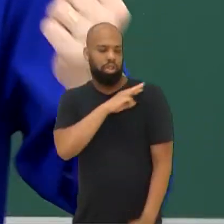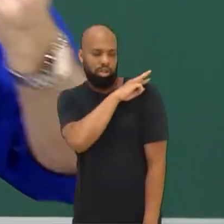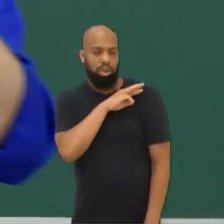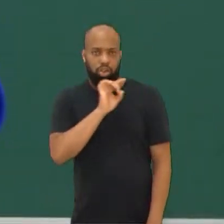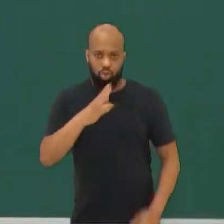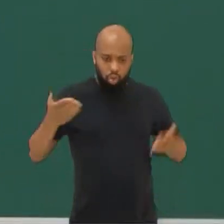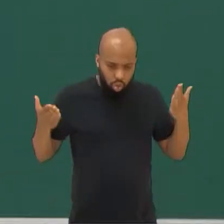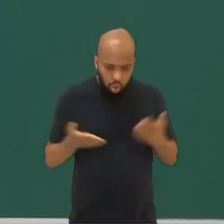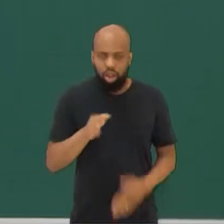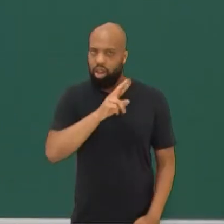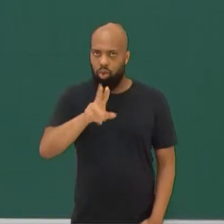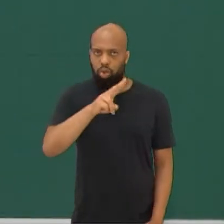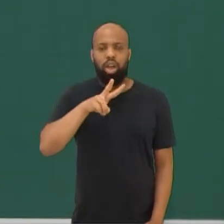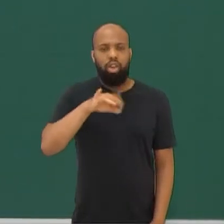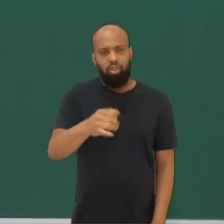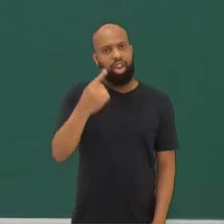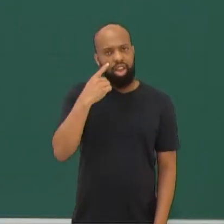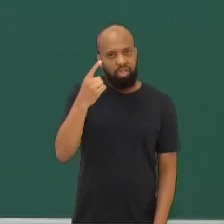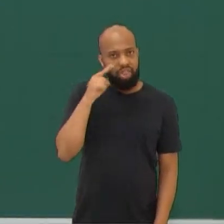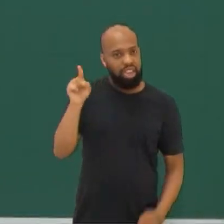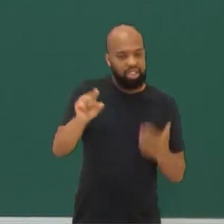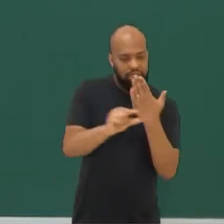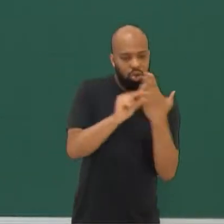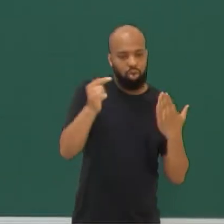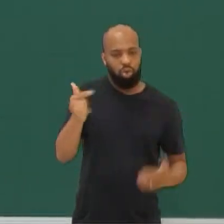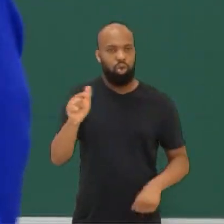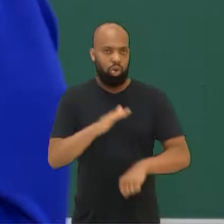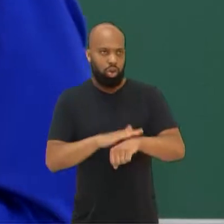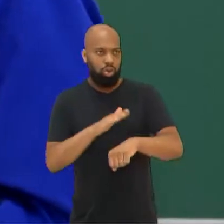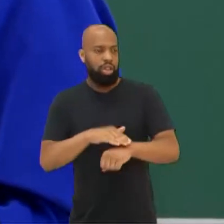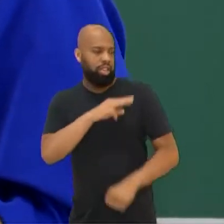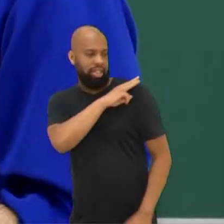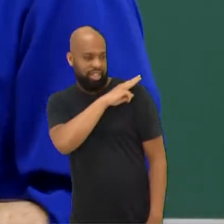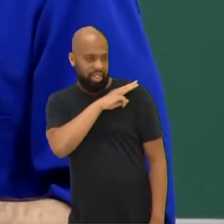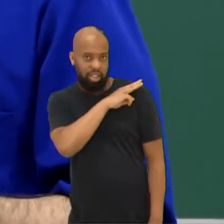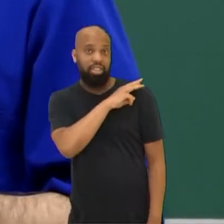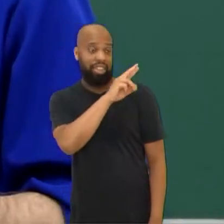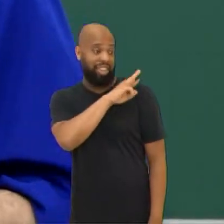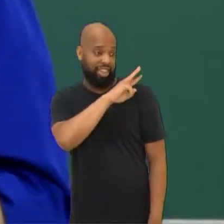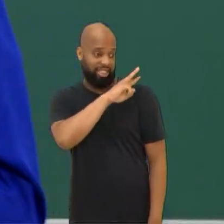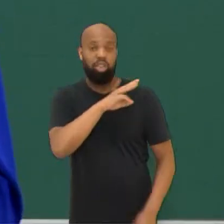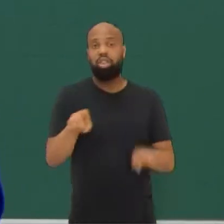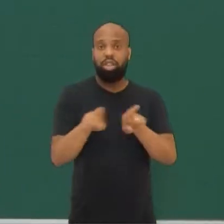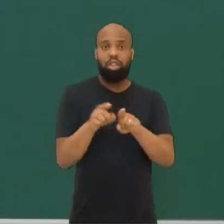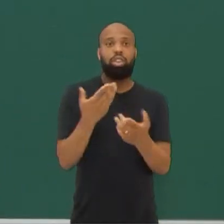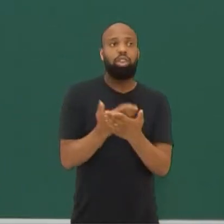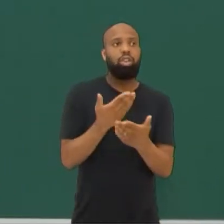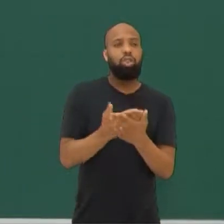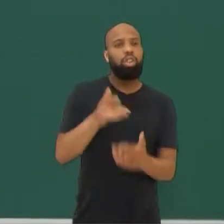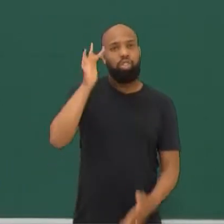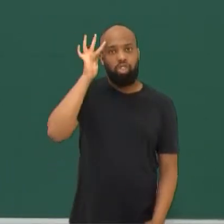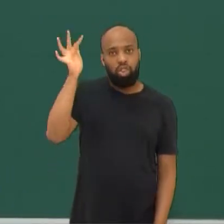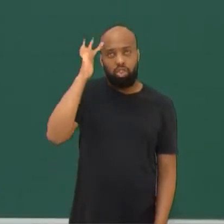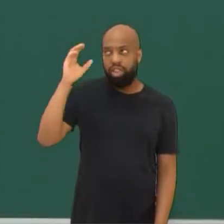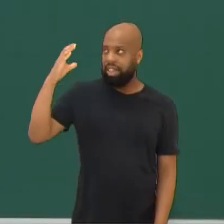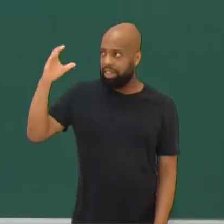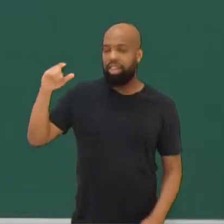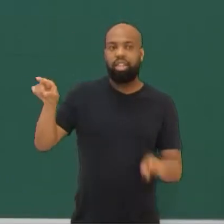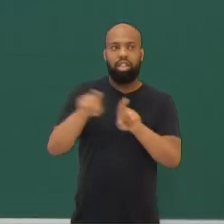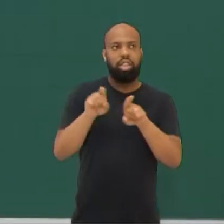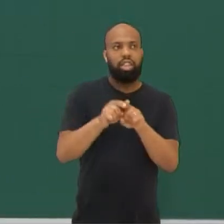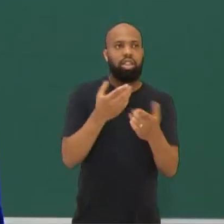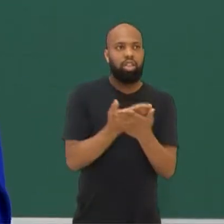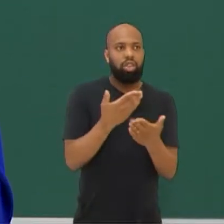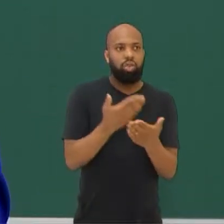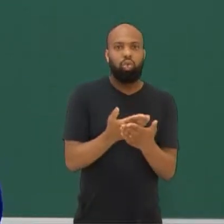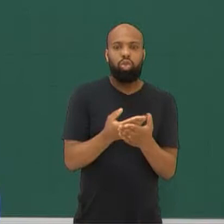agora. Então você vai ouvir falar desse autor lá na terceira série, né, professor, quando a gente estuda sobre filosofia da ciência, a gente vê um pouquinho sobre